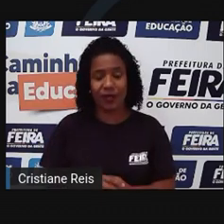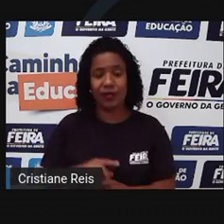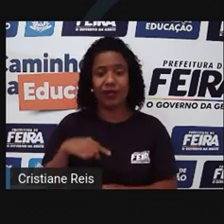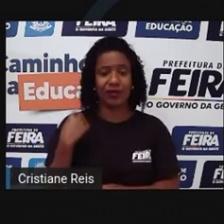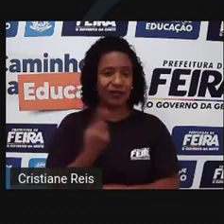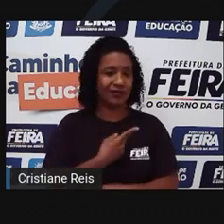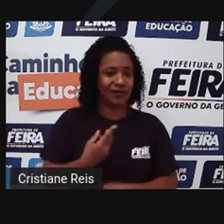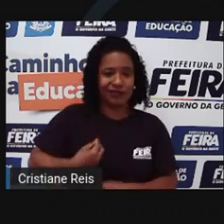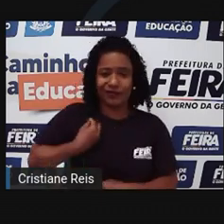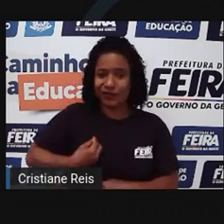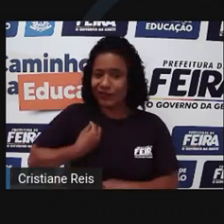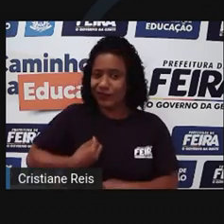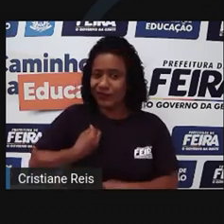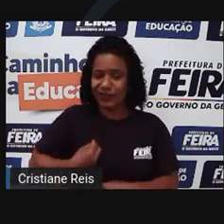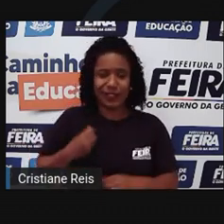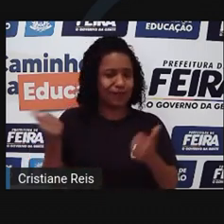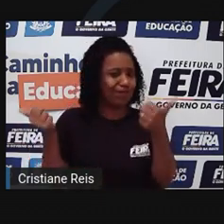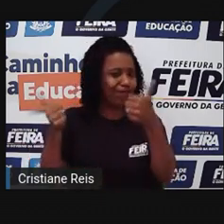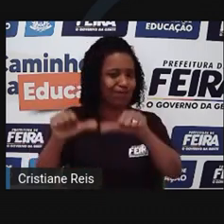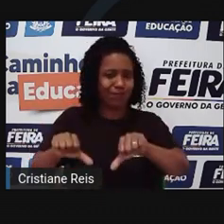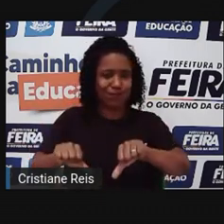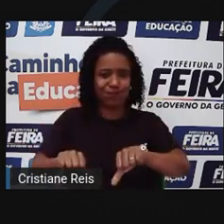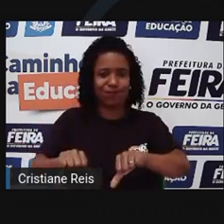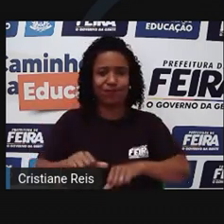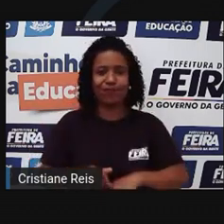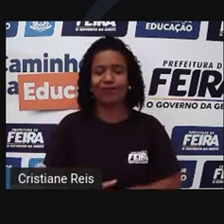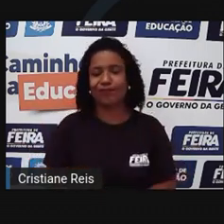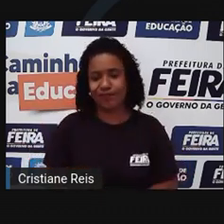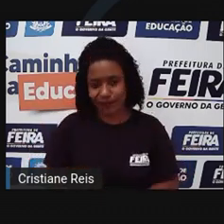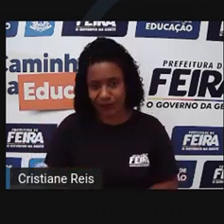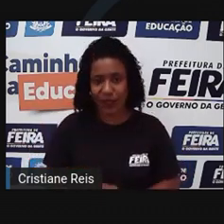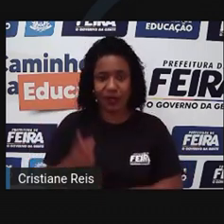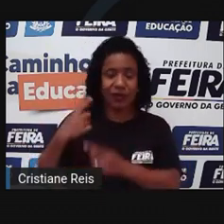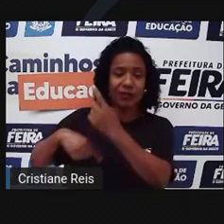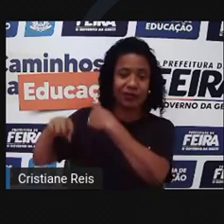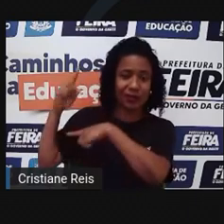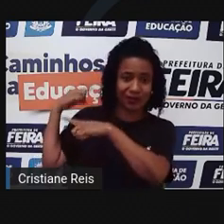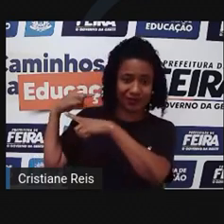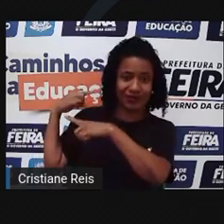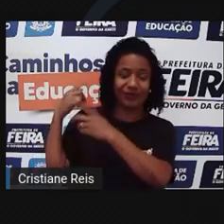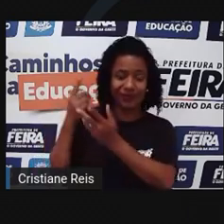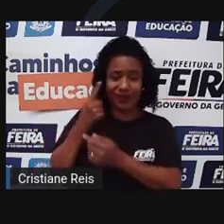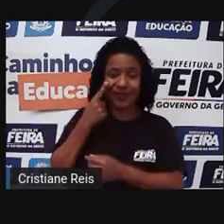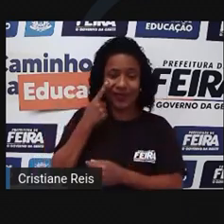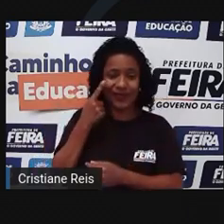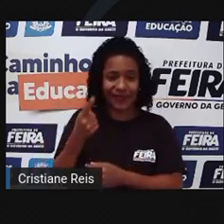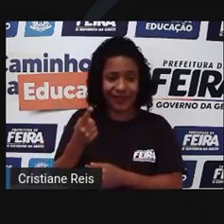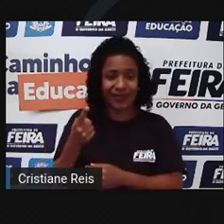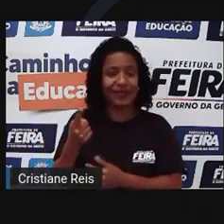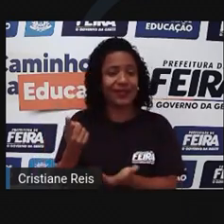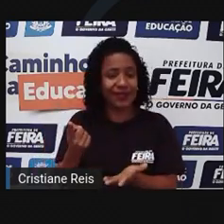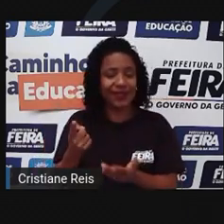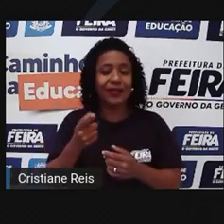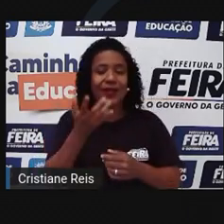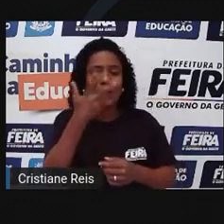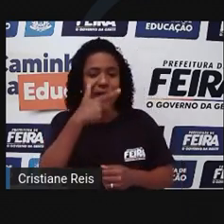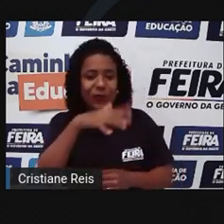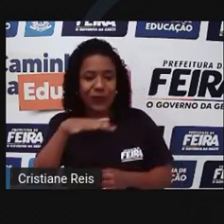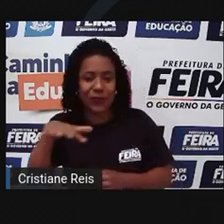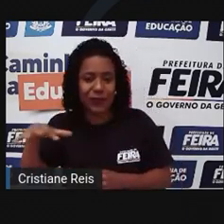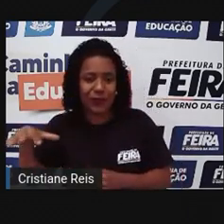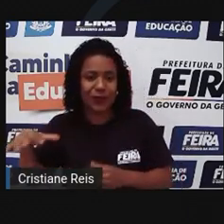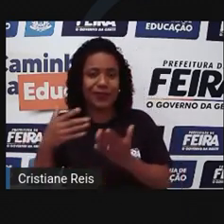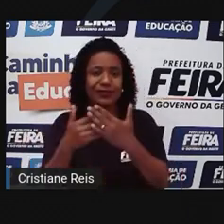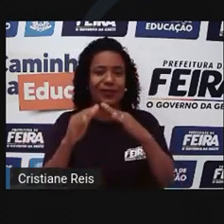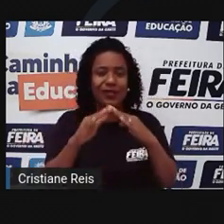verdade. Então, se você for ver, desde acesso à creche, quem tem acesso à creche de melhor qualidade no campo da educação, logo